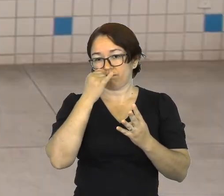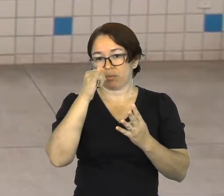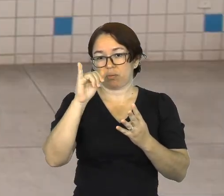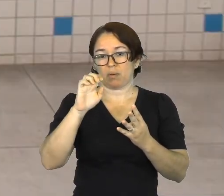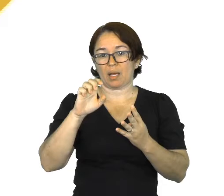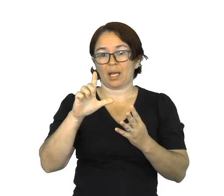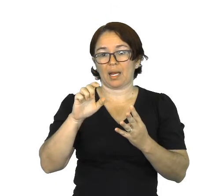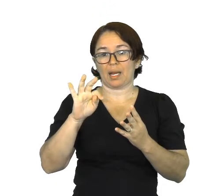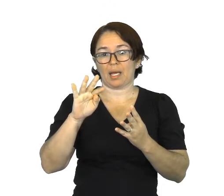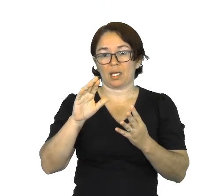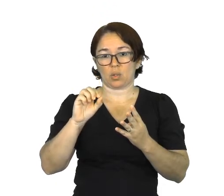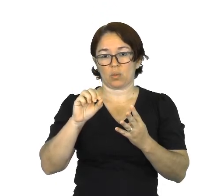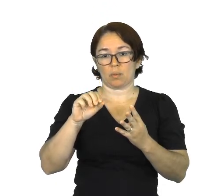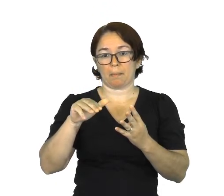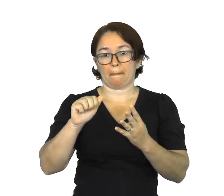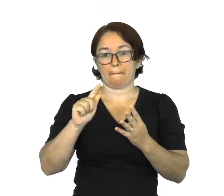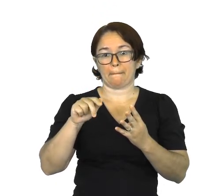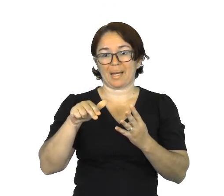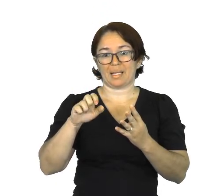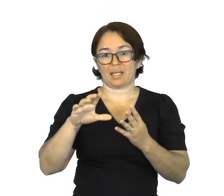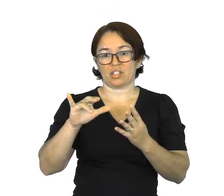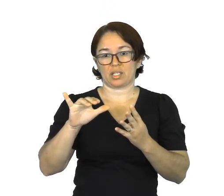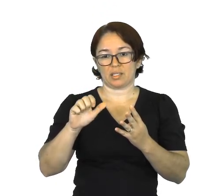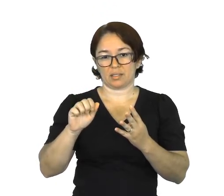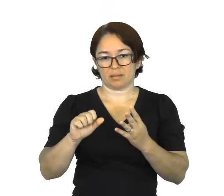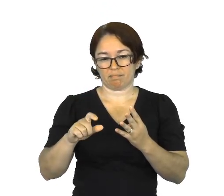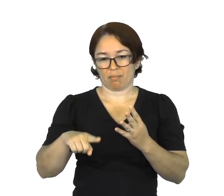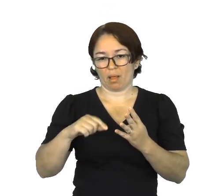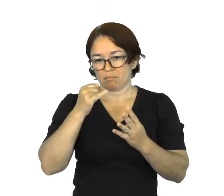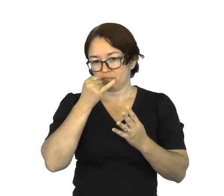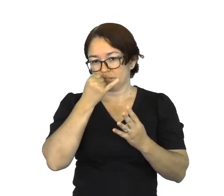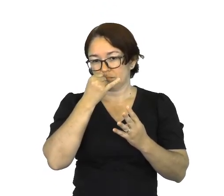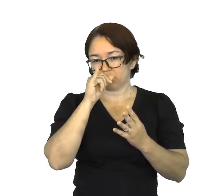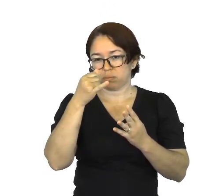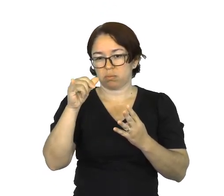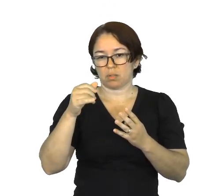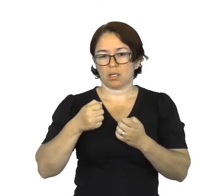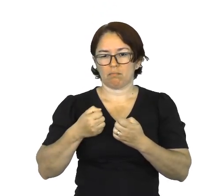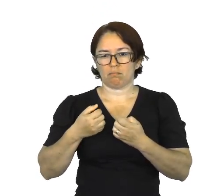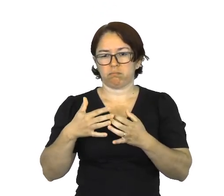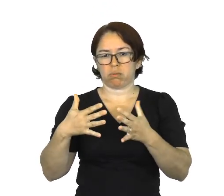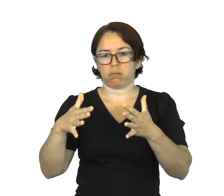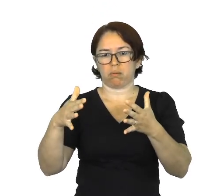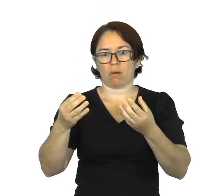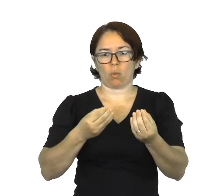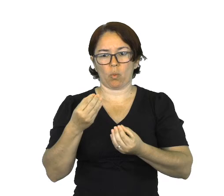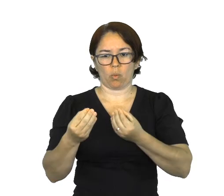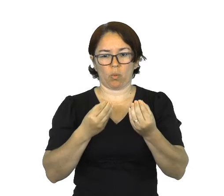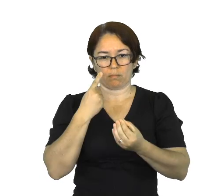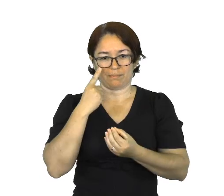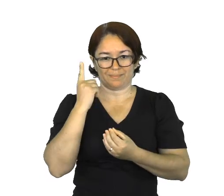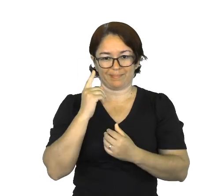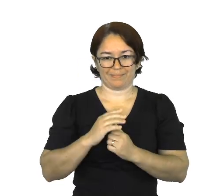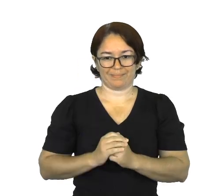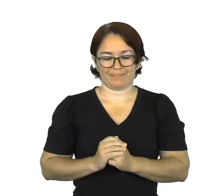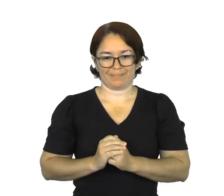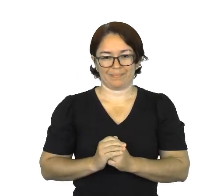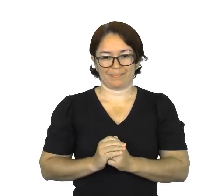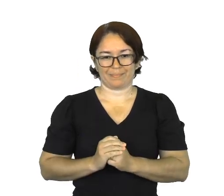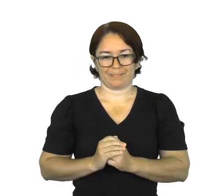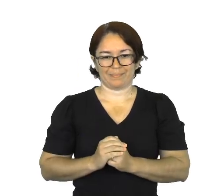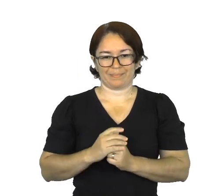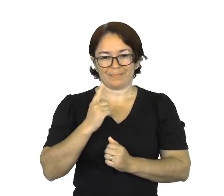uma olhada na imagem de vocês, que vocês vão ver como que se propaga uma onda eletromagnética. Estão vendo aí? Então, uma